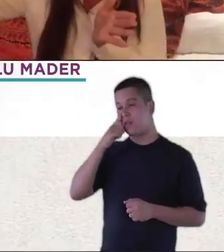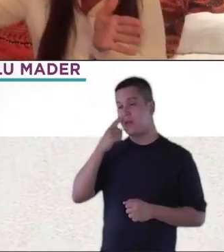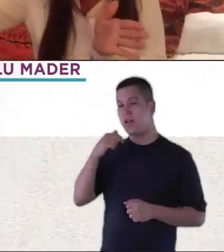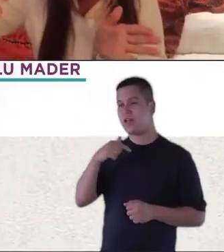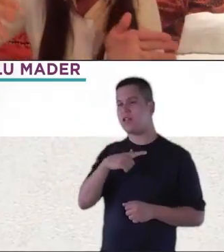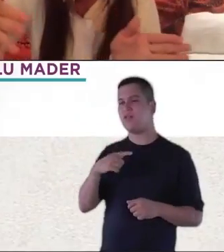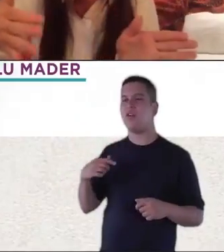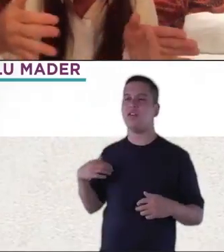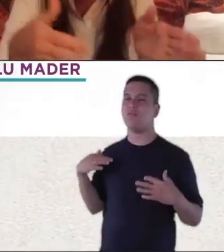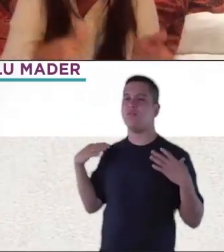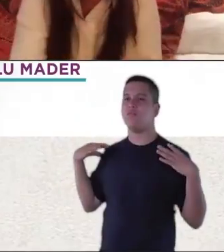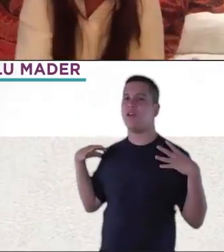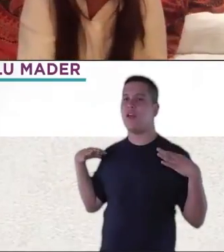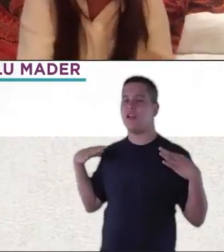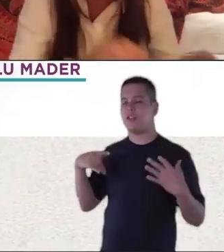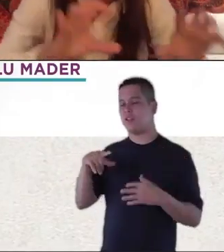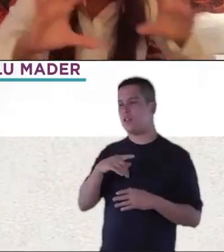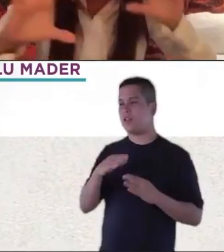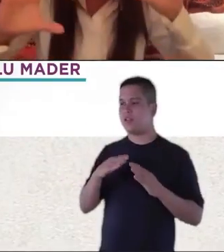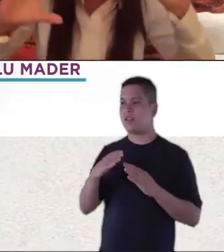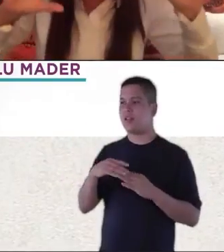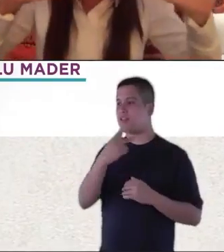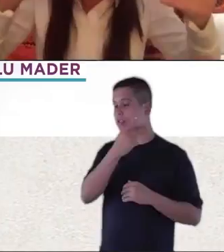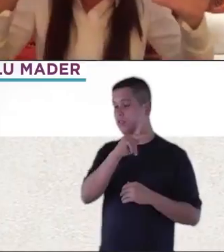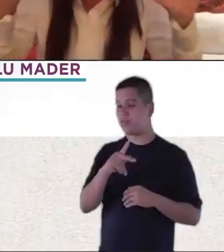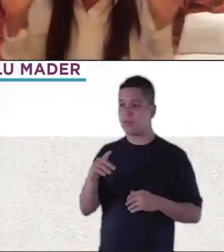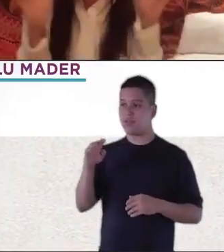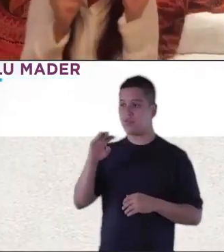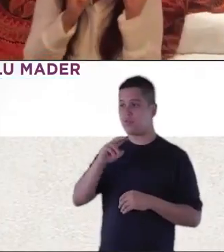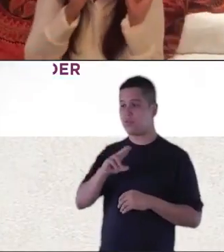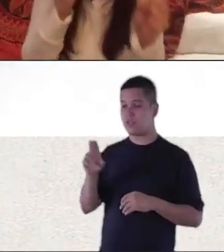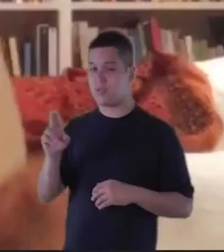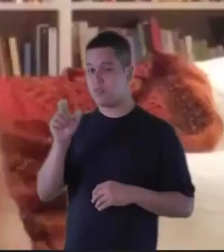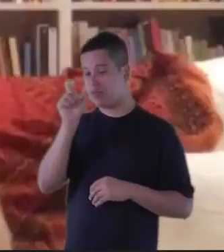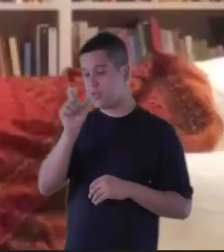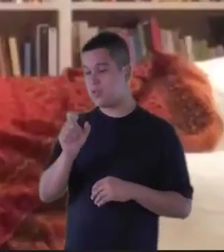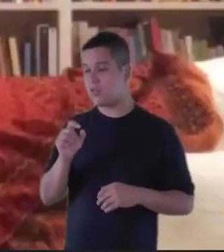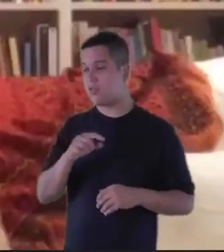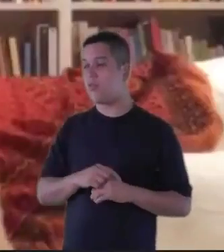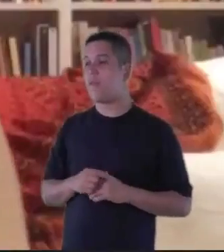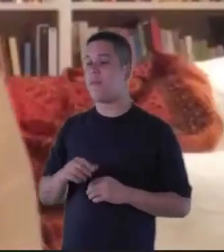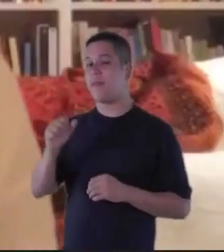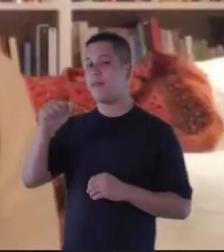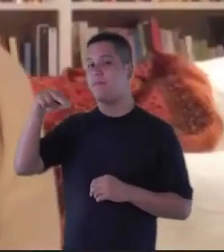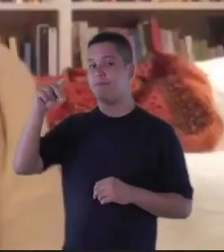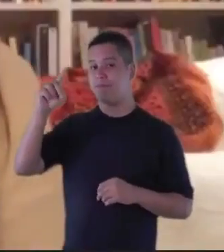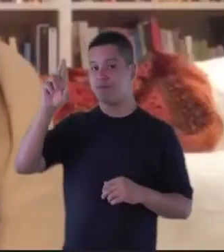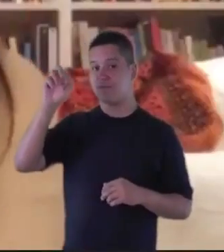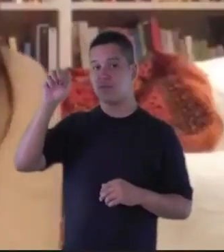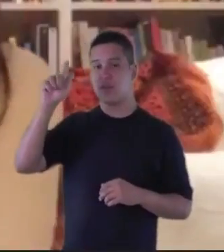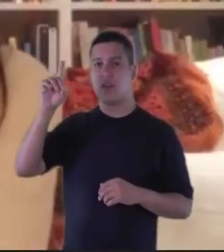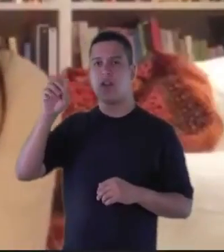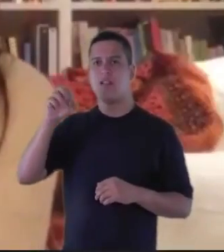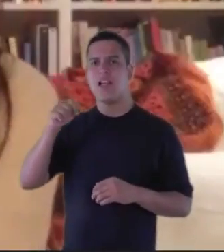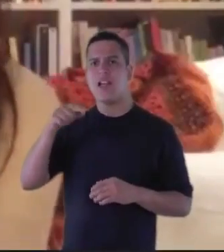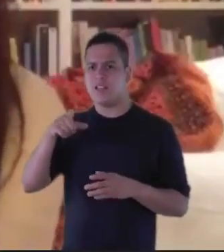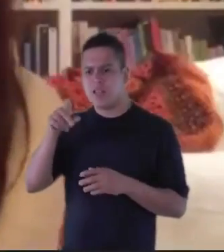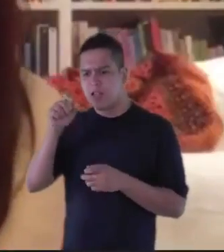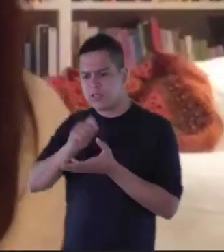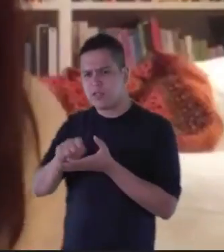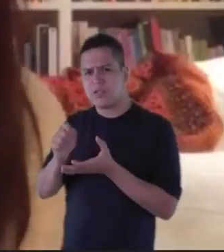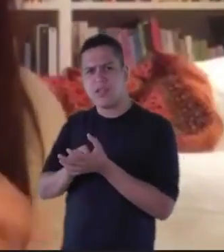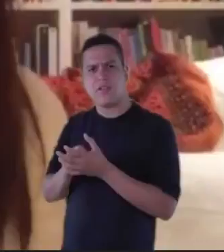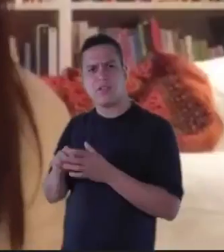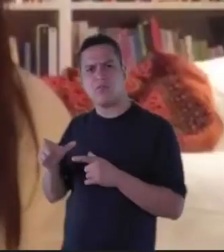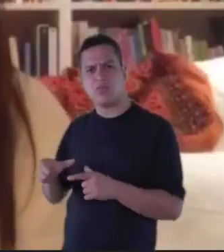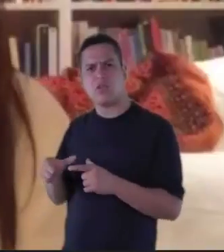quando eu desci as escadas, assim, que ele escrevia num porão, num lugar muito assim, fascinante, na